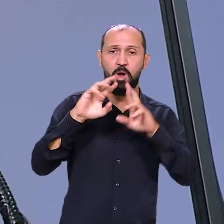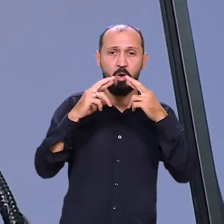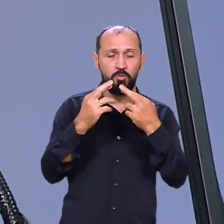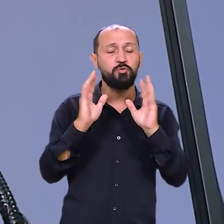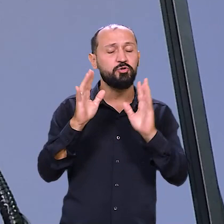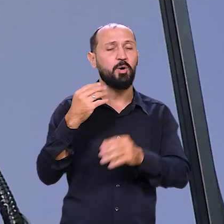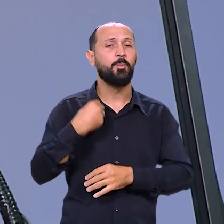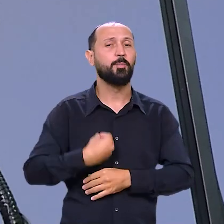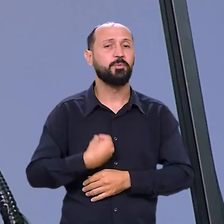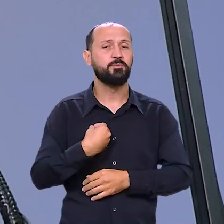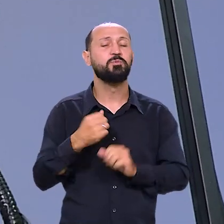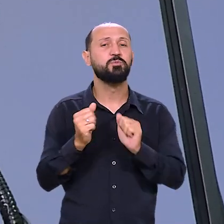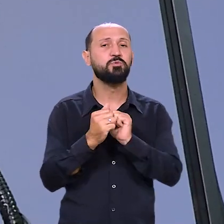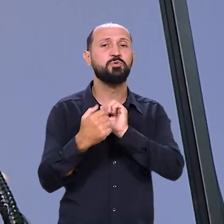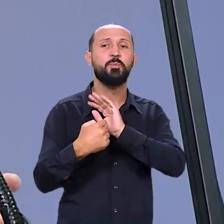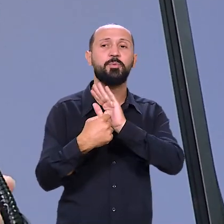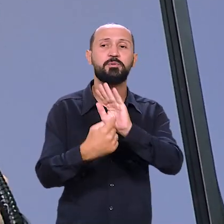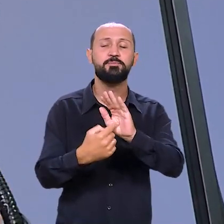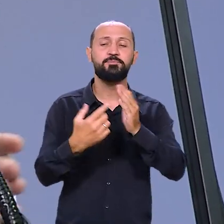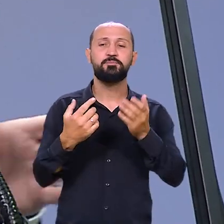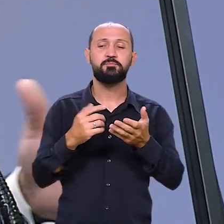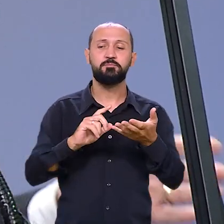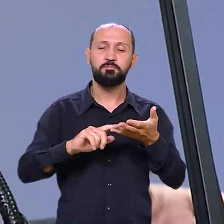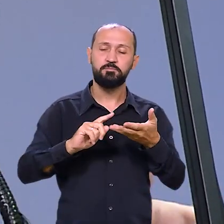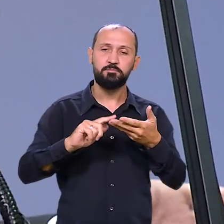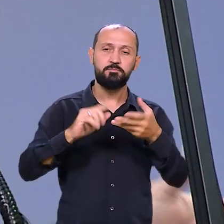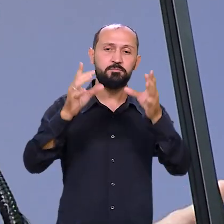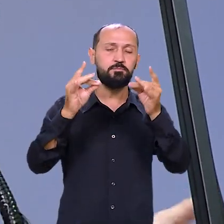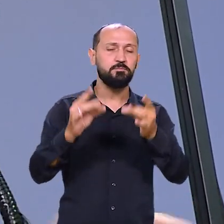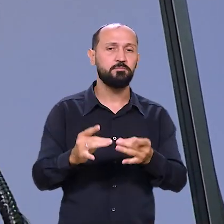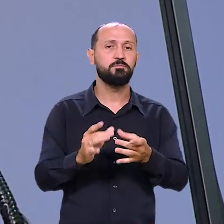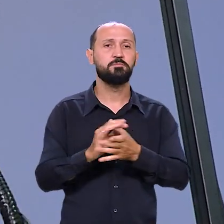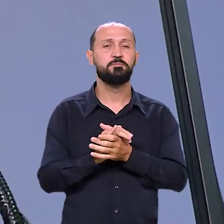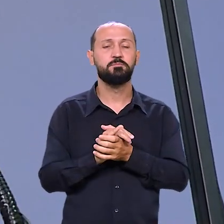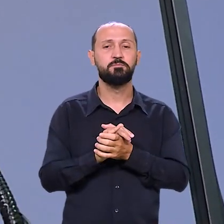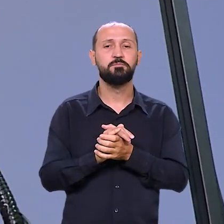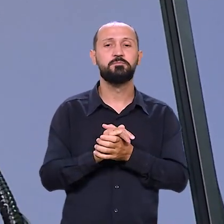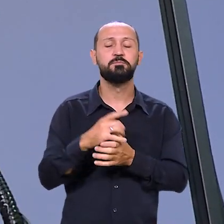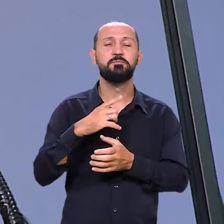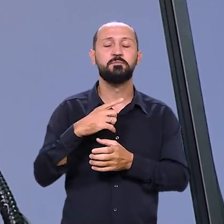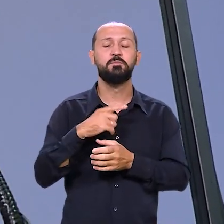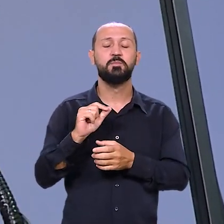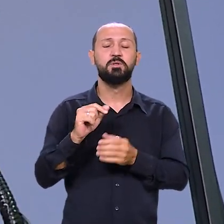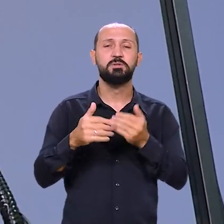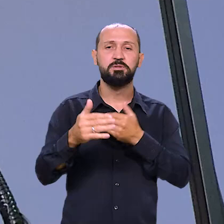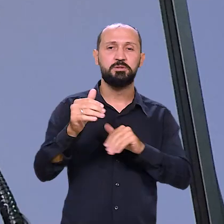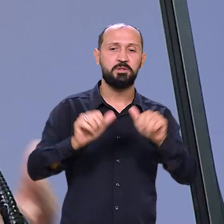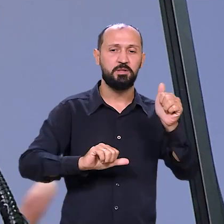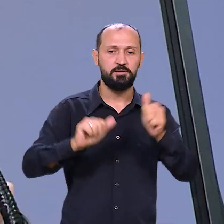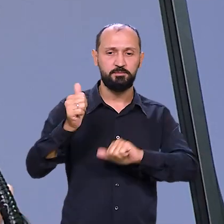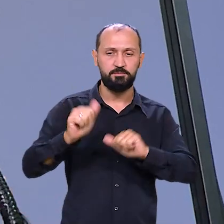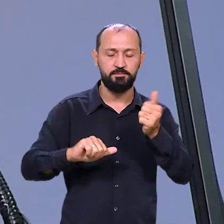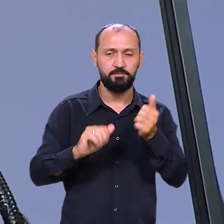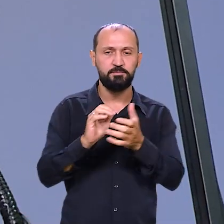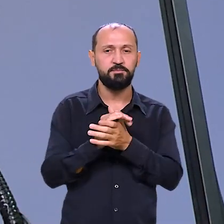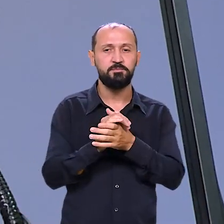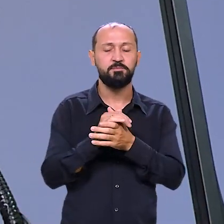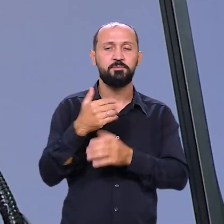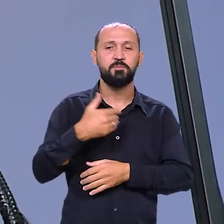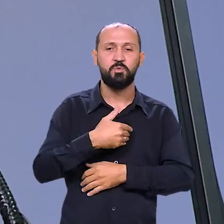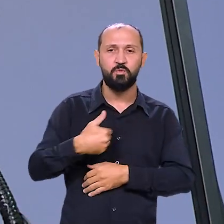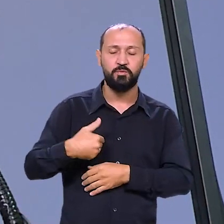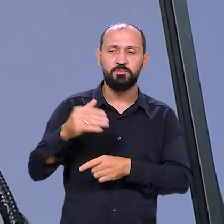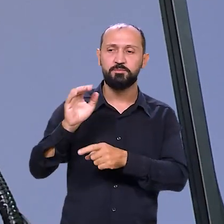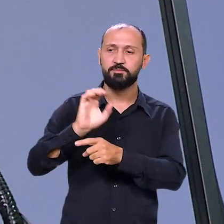das reuniões, onde nós apresentamos vários pontos que estão sendo analisados